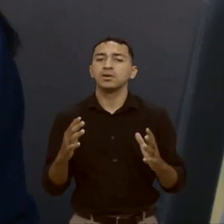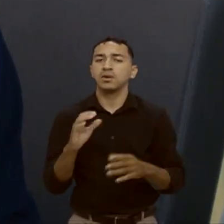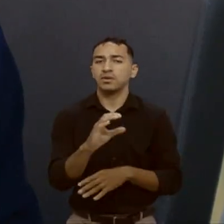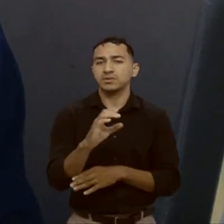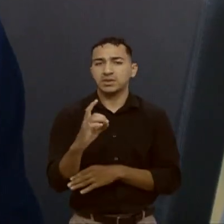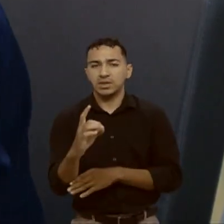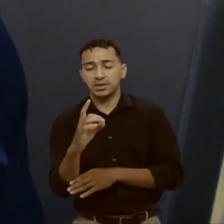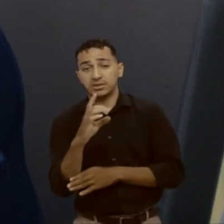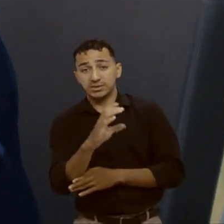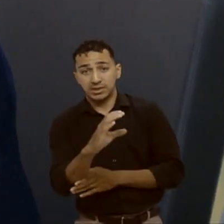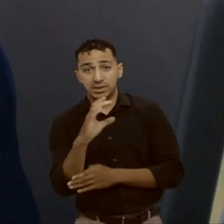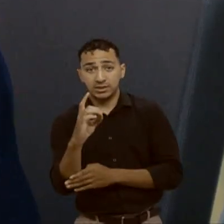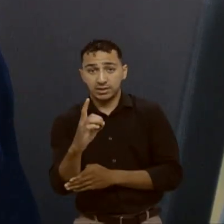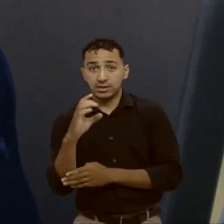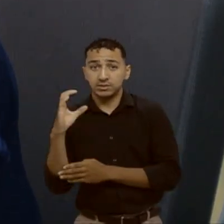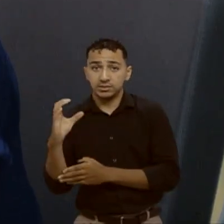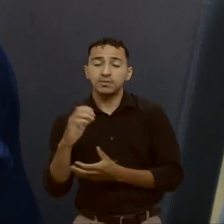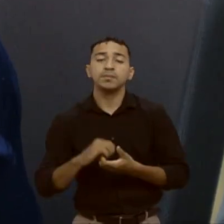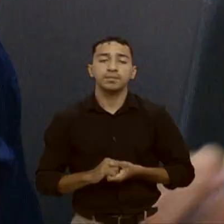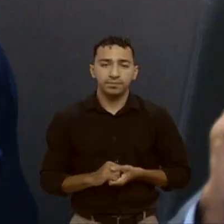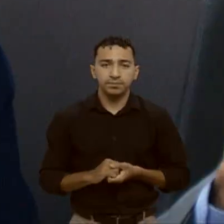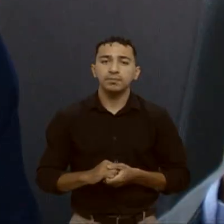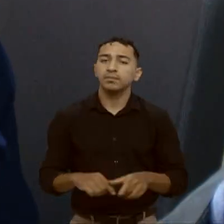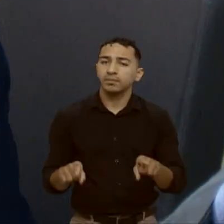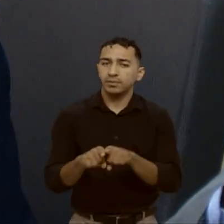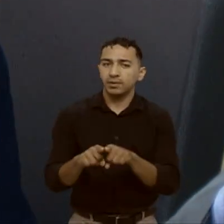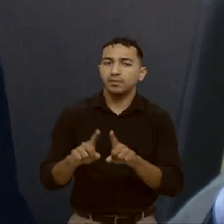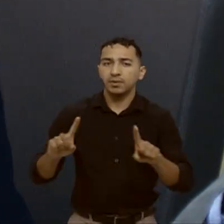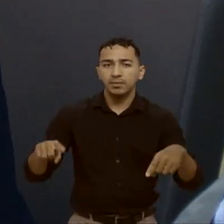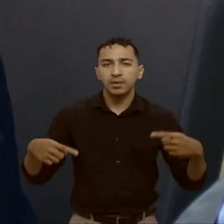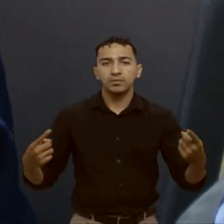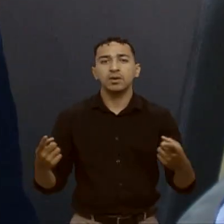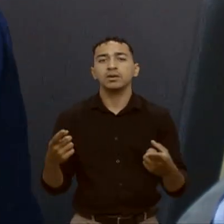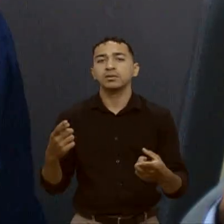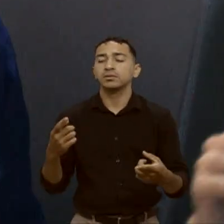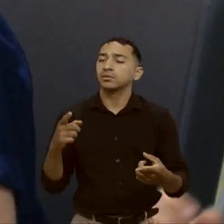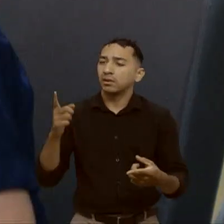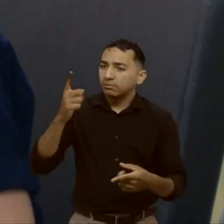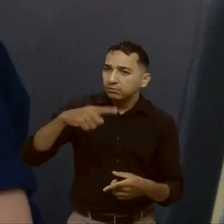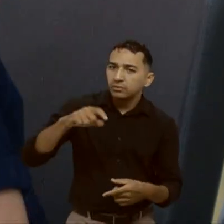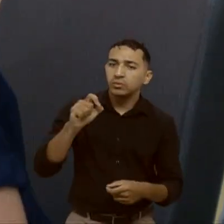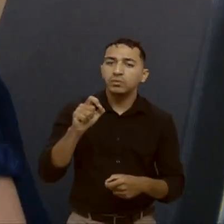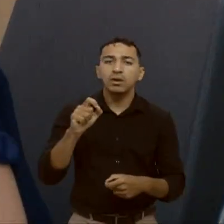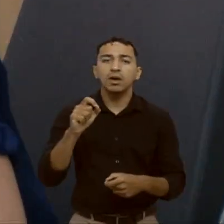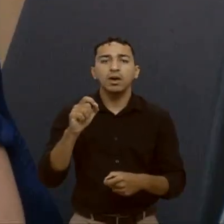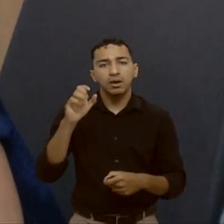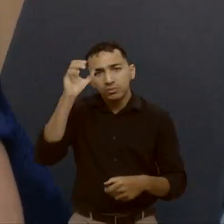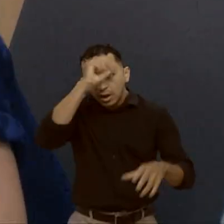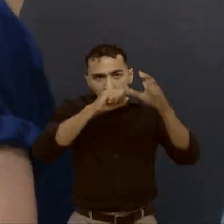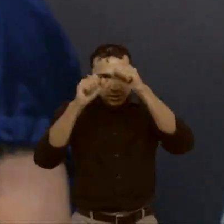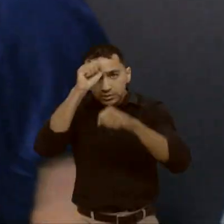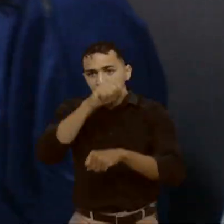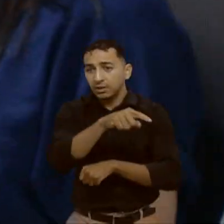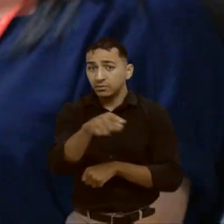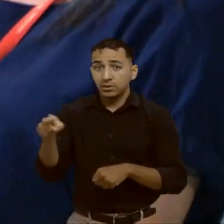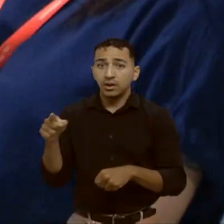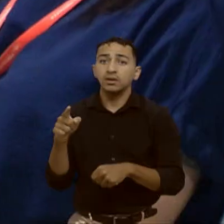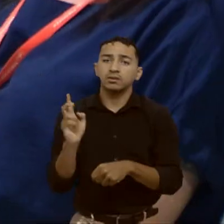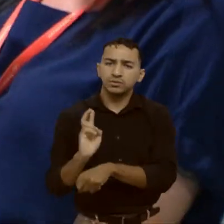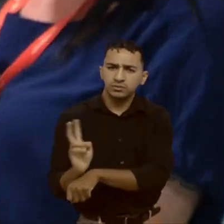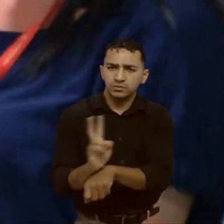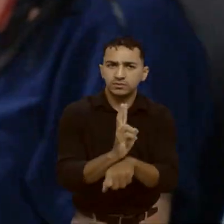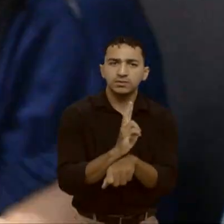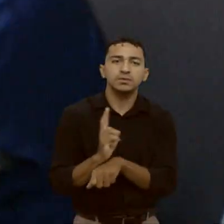veia de atualizar os nossos fiscais para atender melhor o consumidor e as práticas consumeristas.